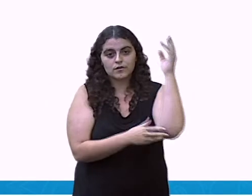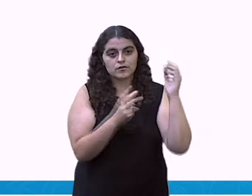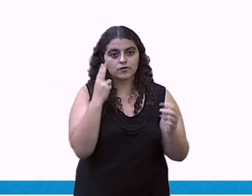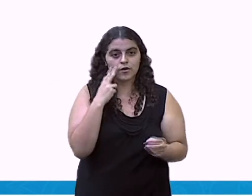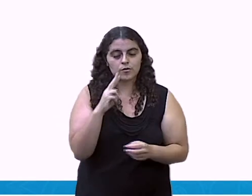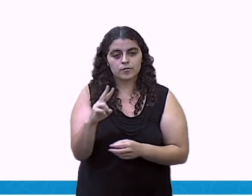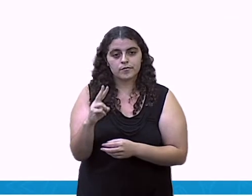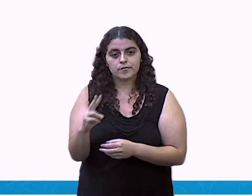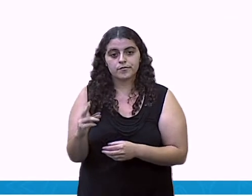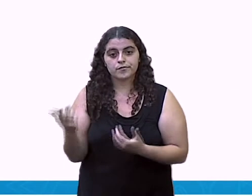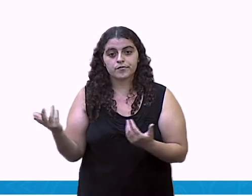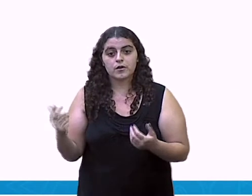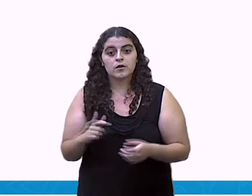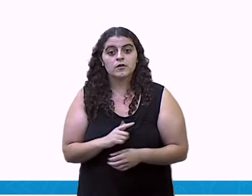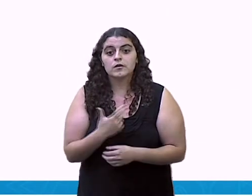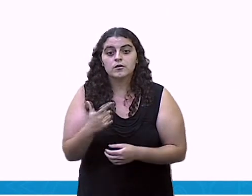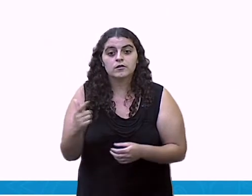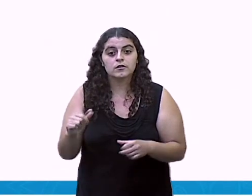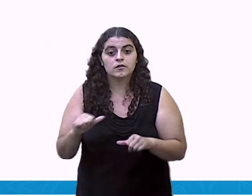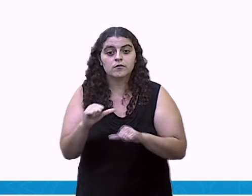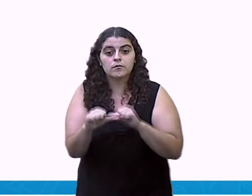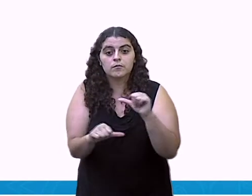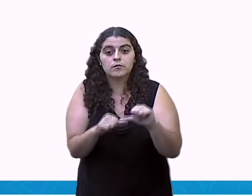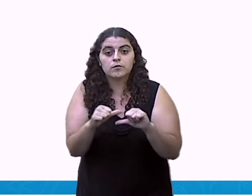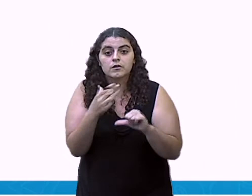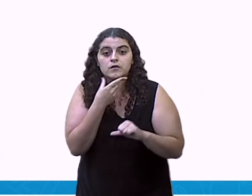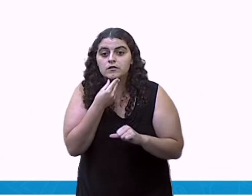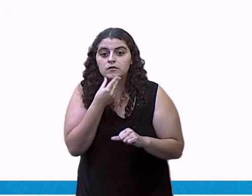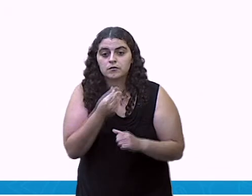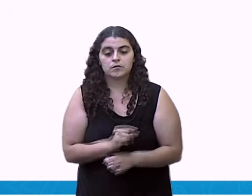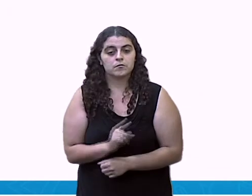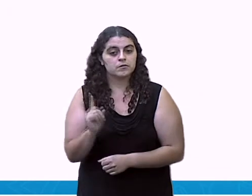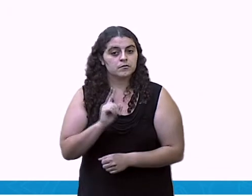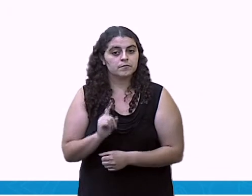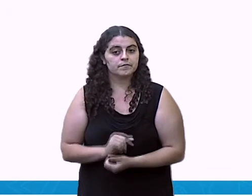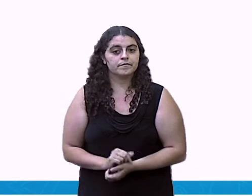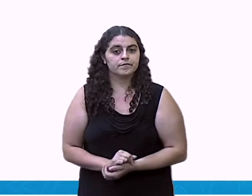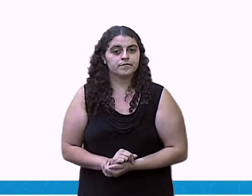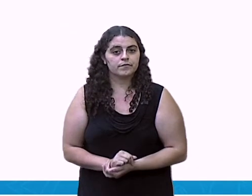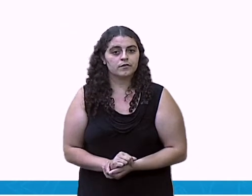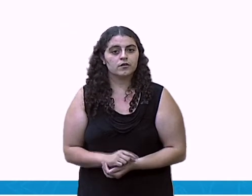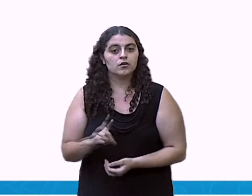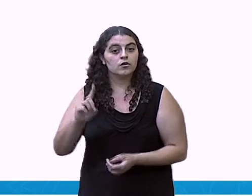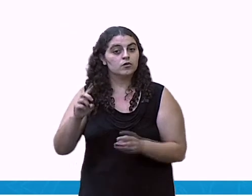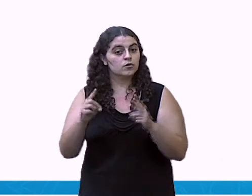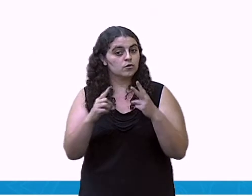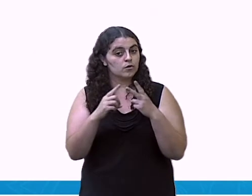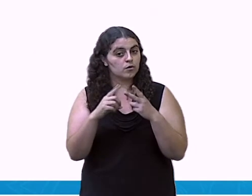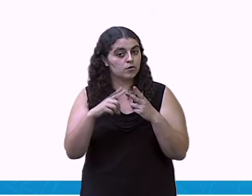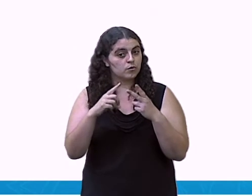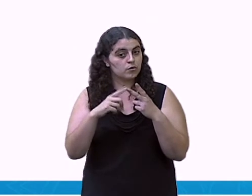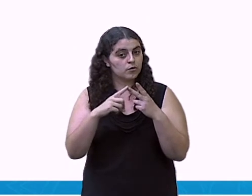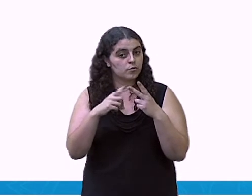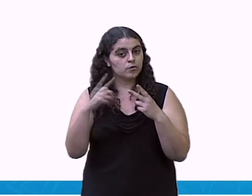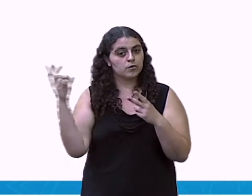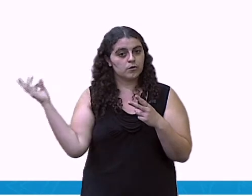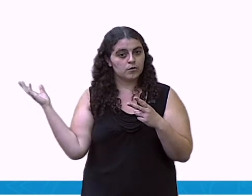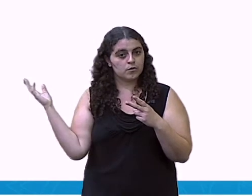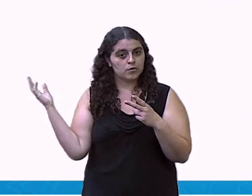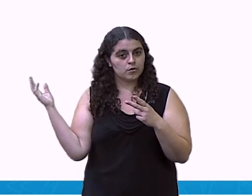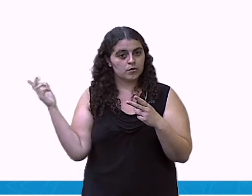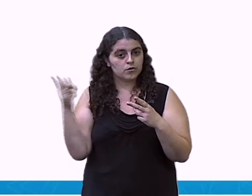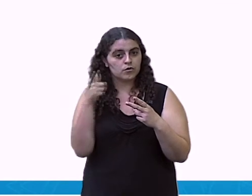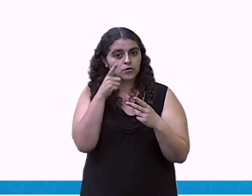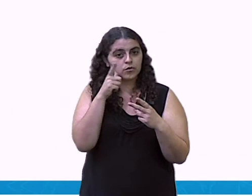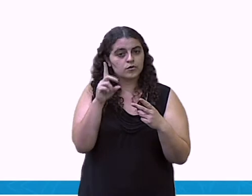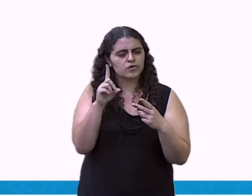conseguimos identificar nenhum elemento modificado pelo homem. Mas já a partir do segundo quadrinho aqui, nós já